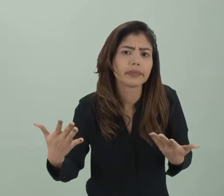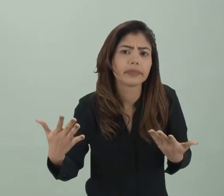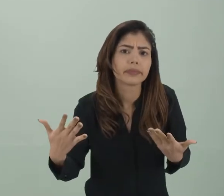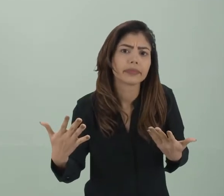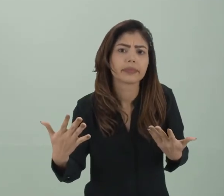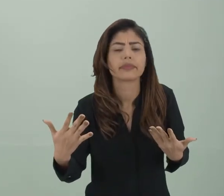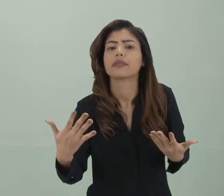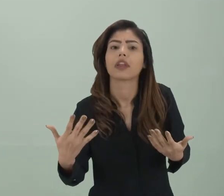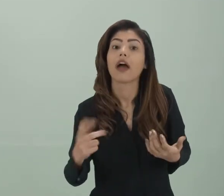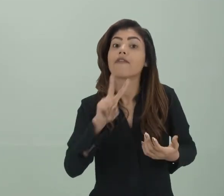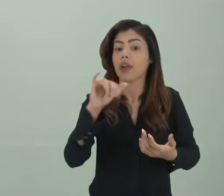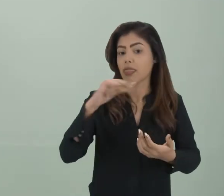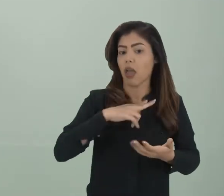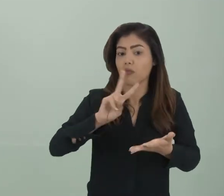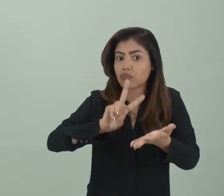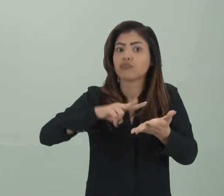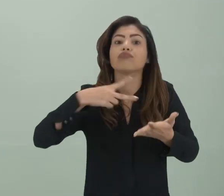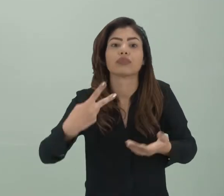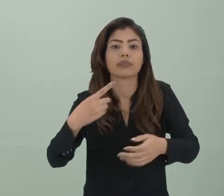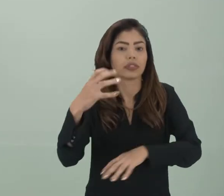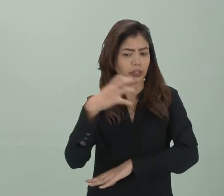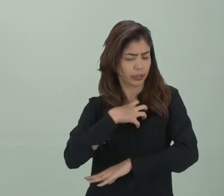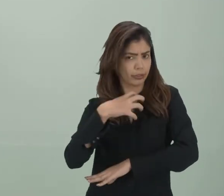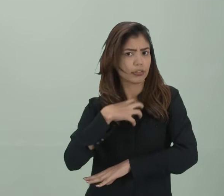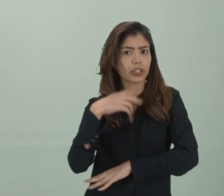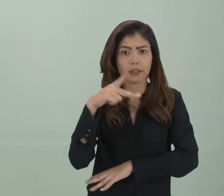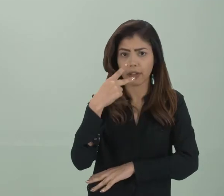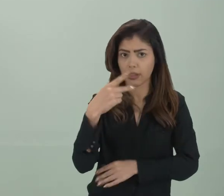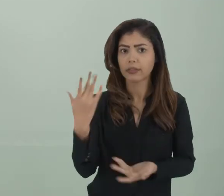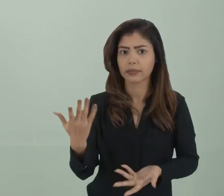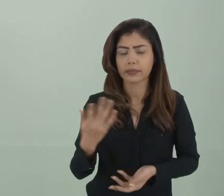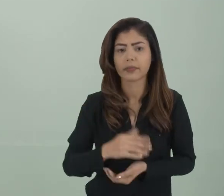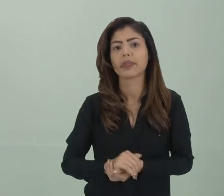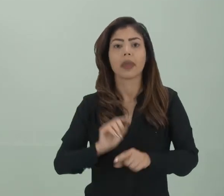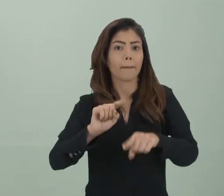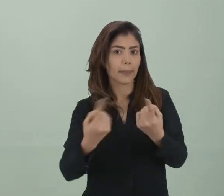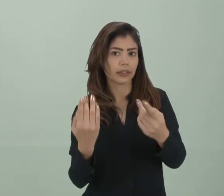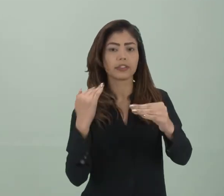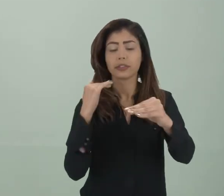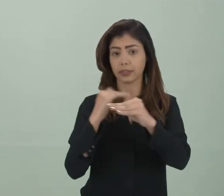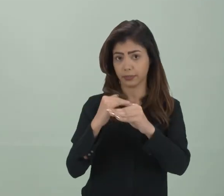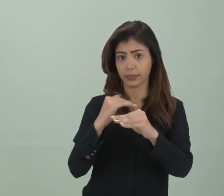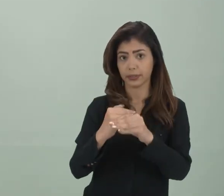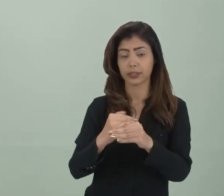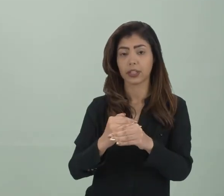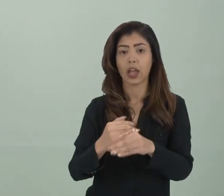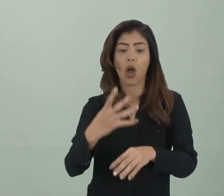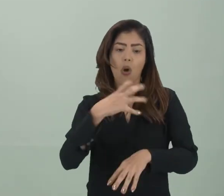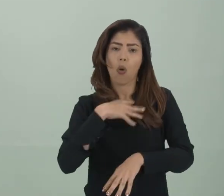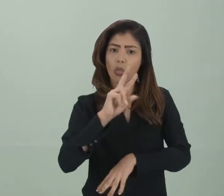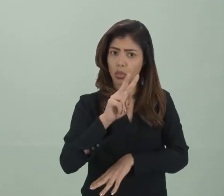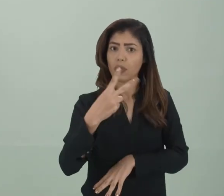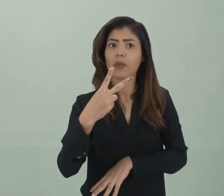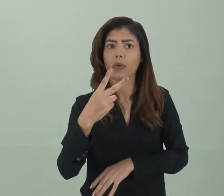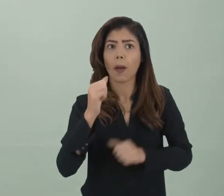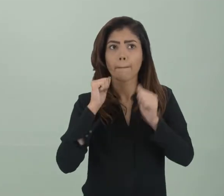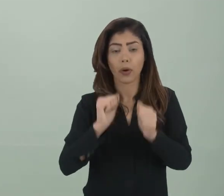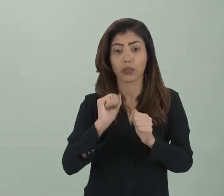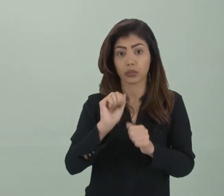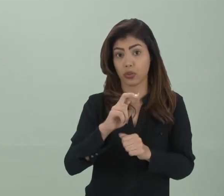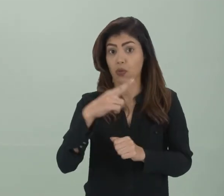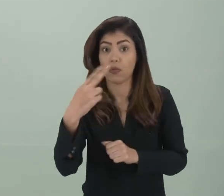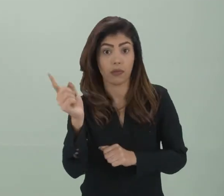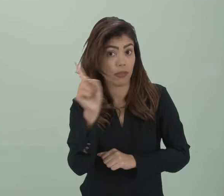vai existir um duplo sentido dentro daquilo que quer ser dito, mas que esse duplo sentido ele pode ser ou